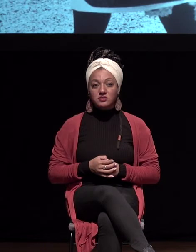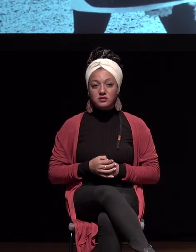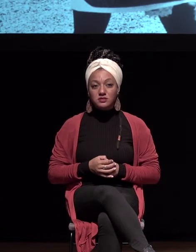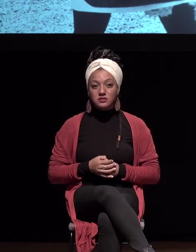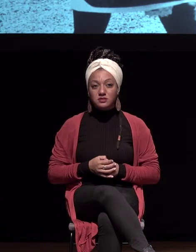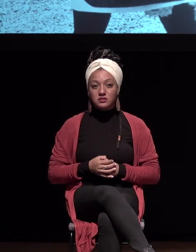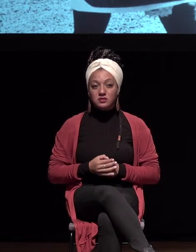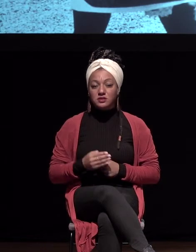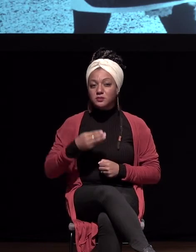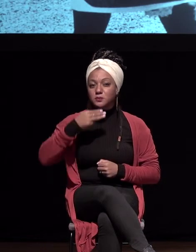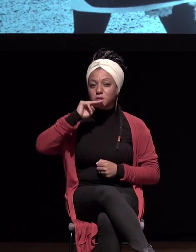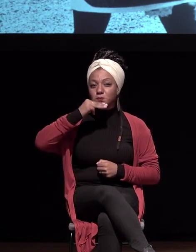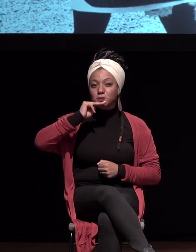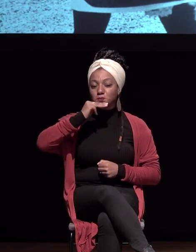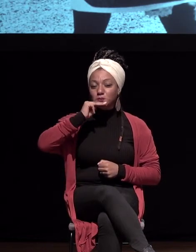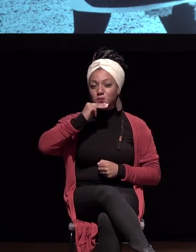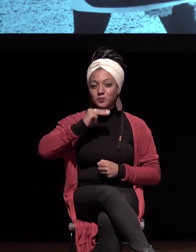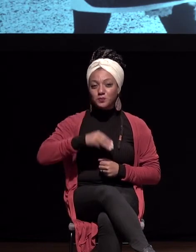Manga.